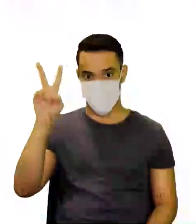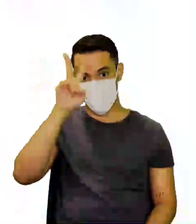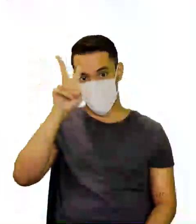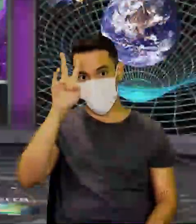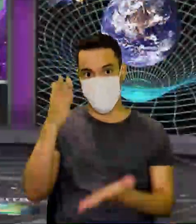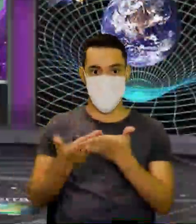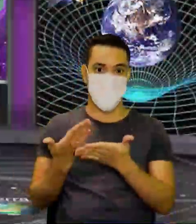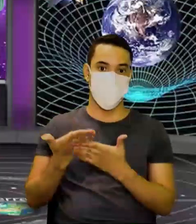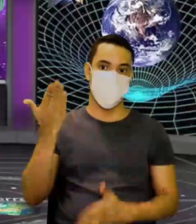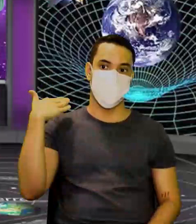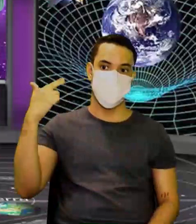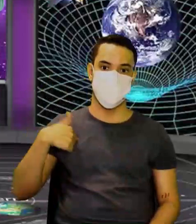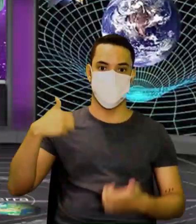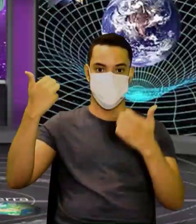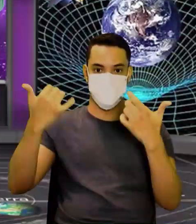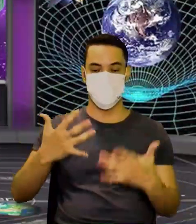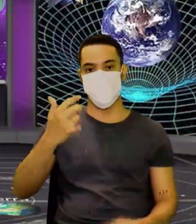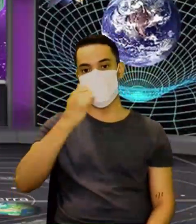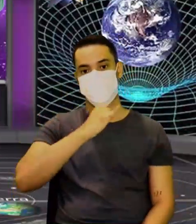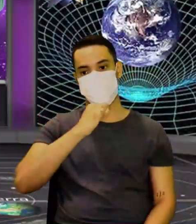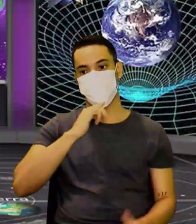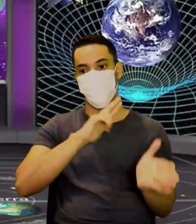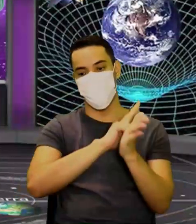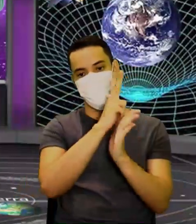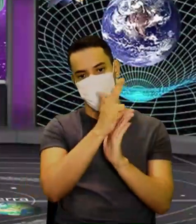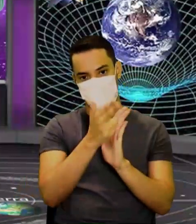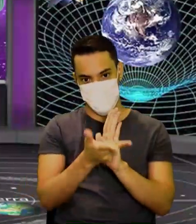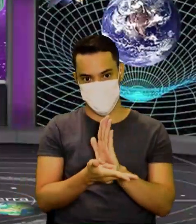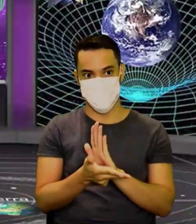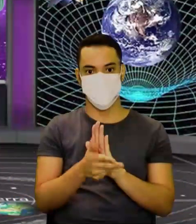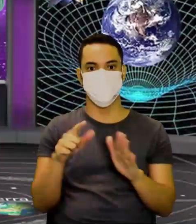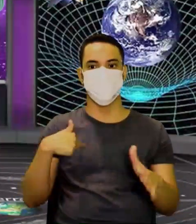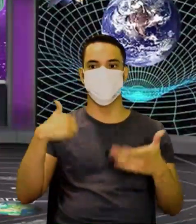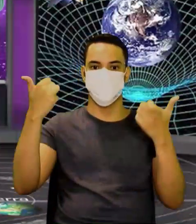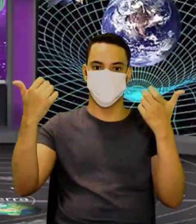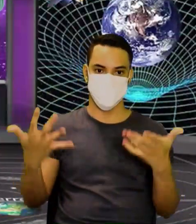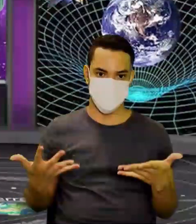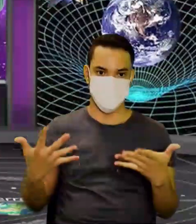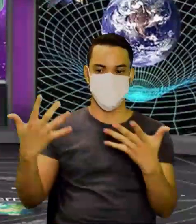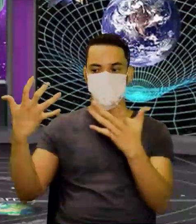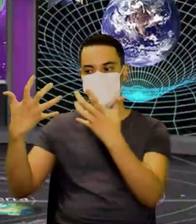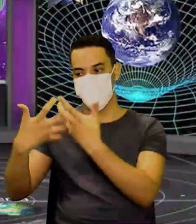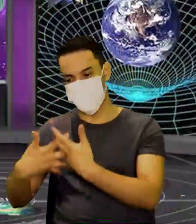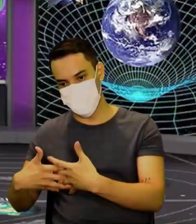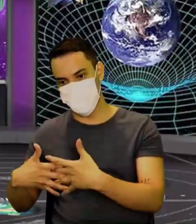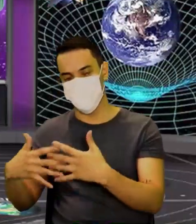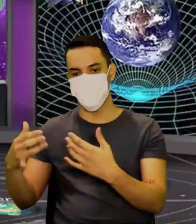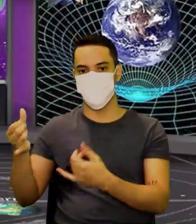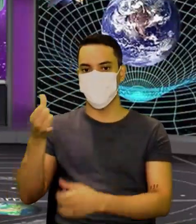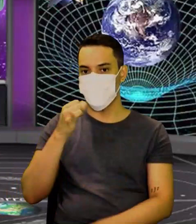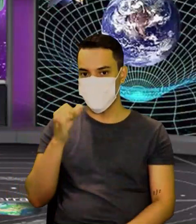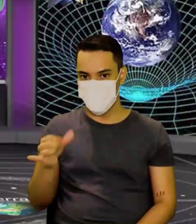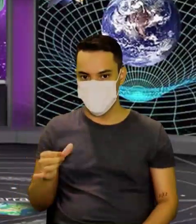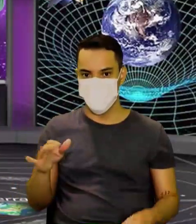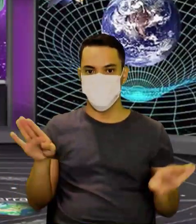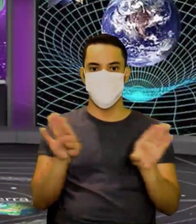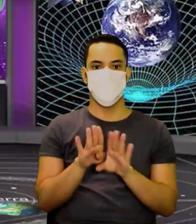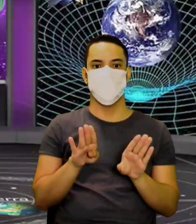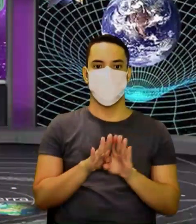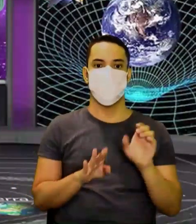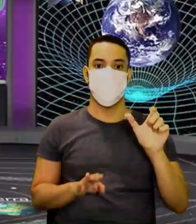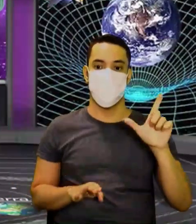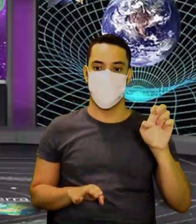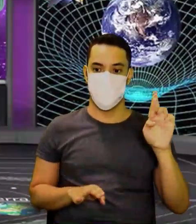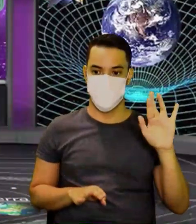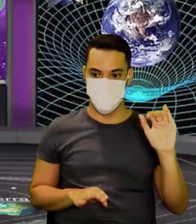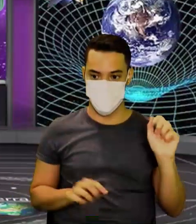aula passada dos exemplos de geradores, eu falei para vocês, gerador mecânico, energia mecânica e energia elétrica. Quem